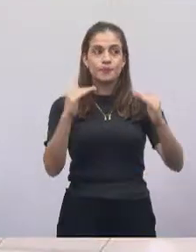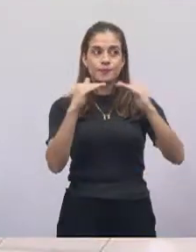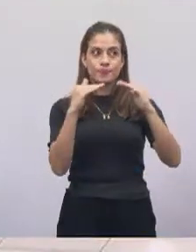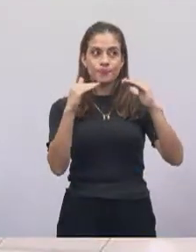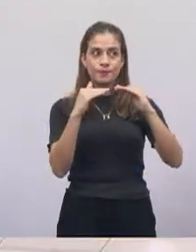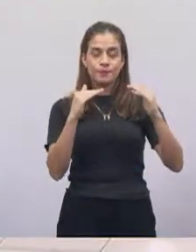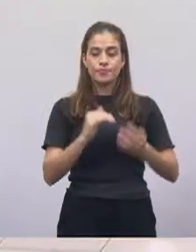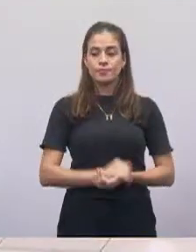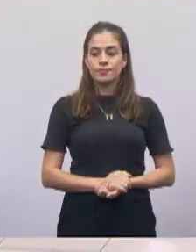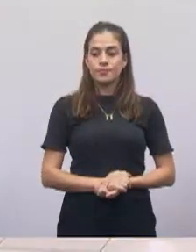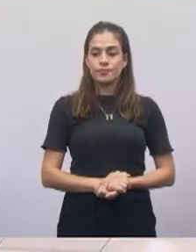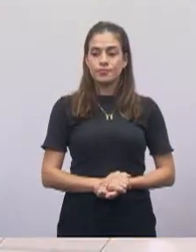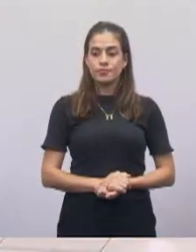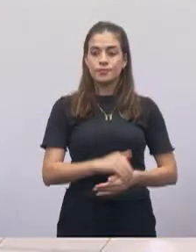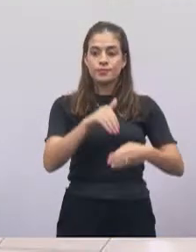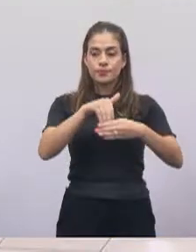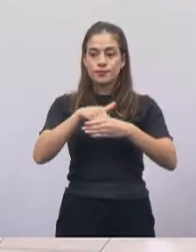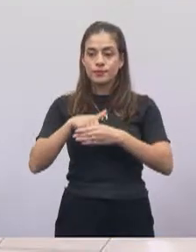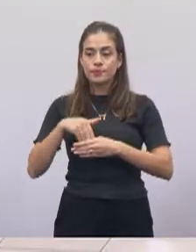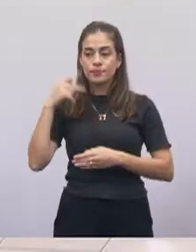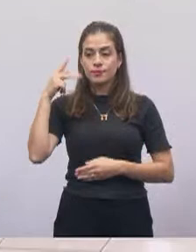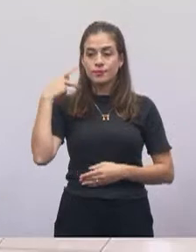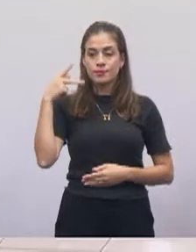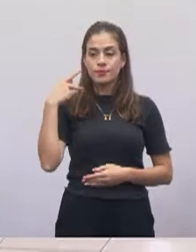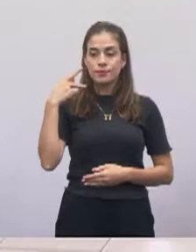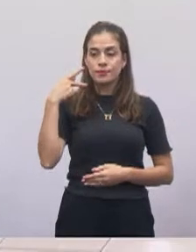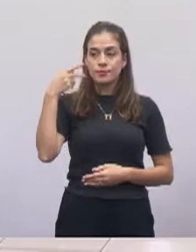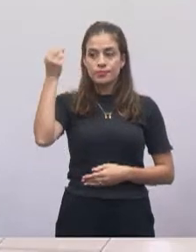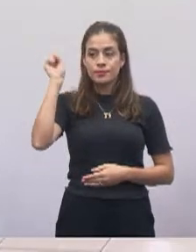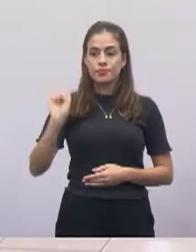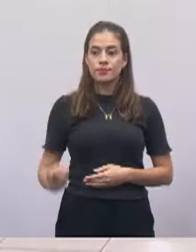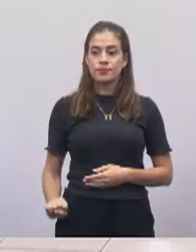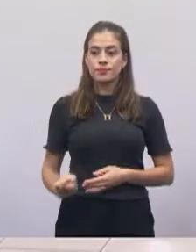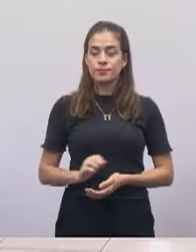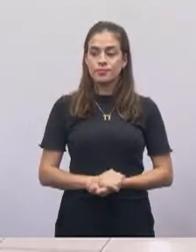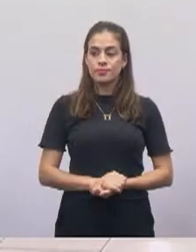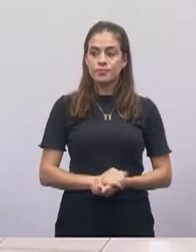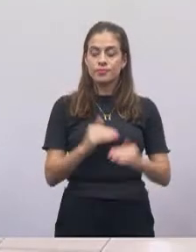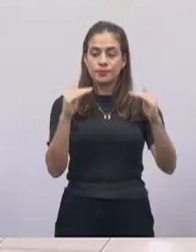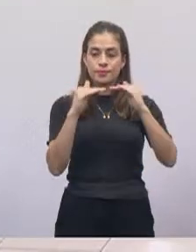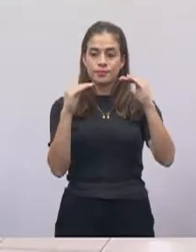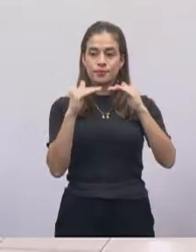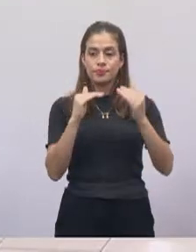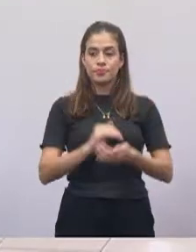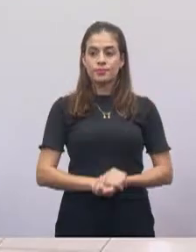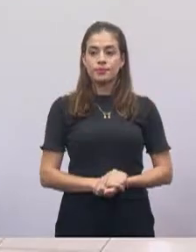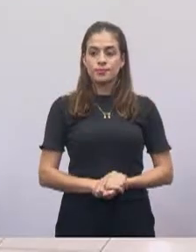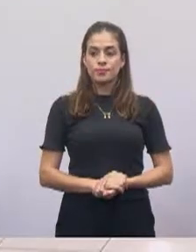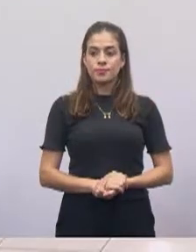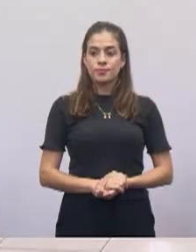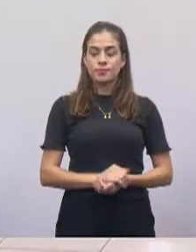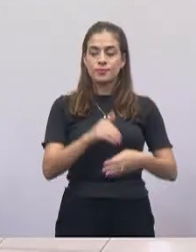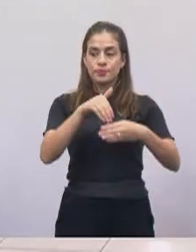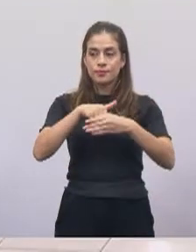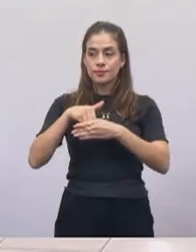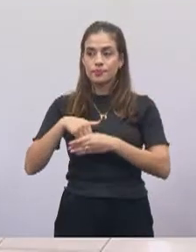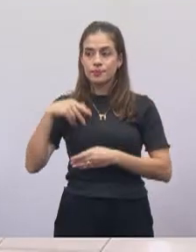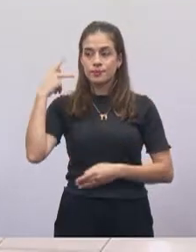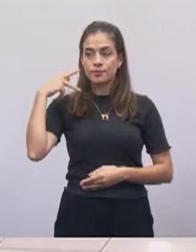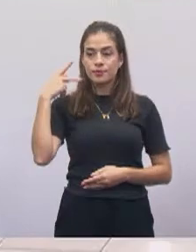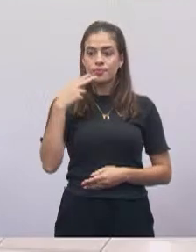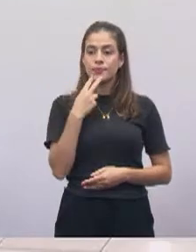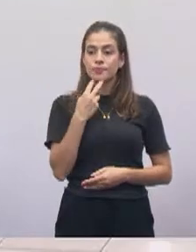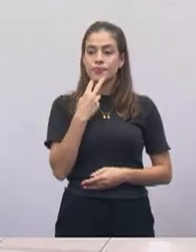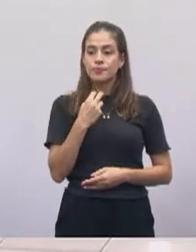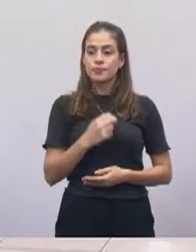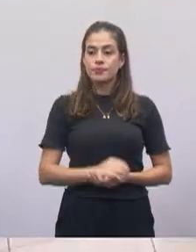Favorável. Como vota a vereadora Sônia Patas da Amizade? Favorável. Como vota o vereador